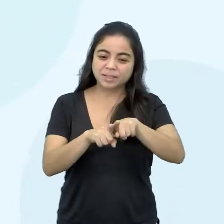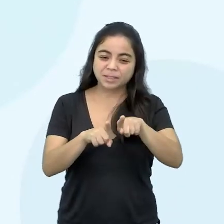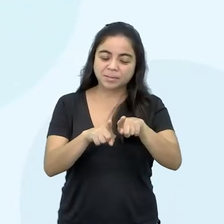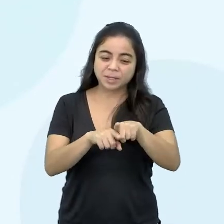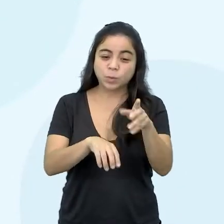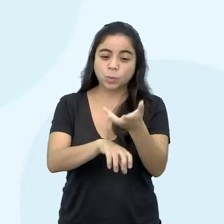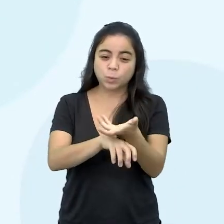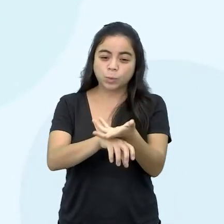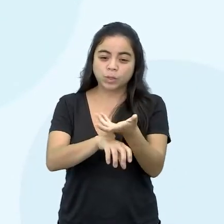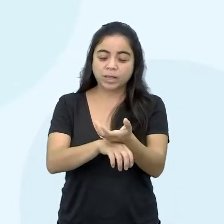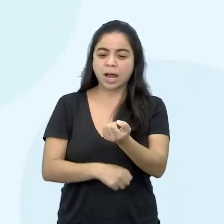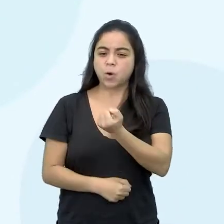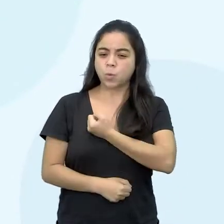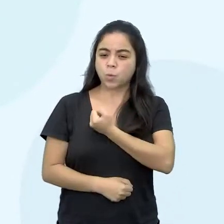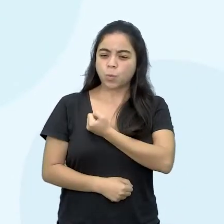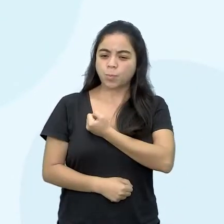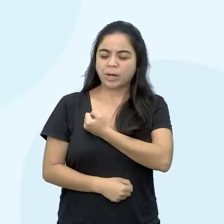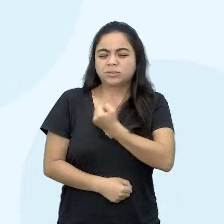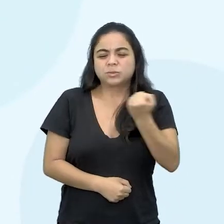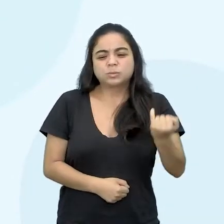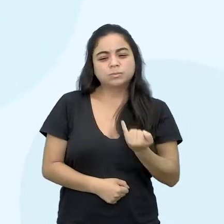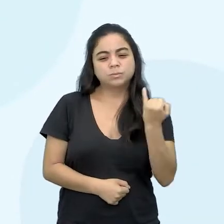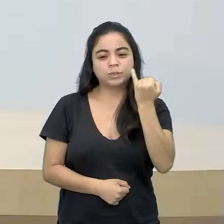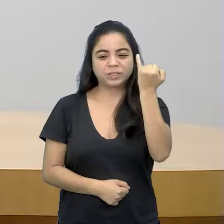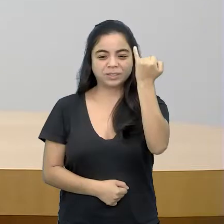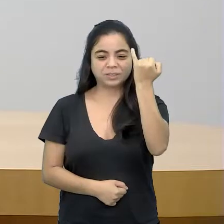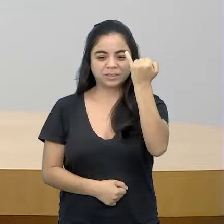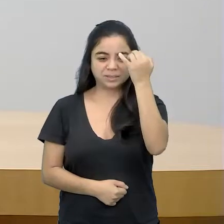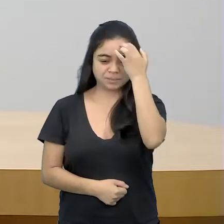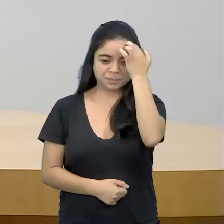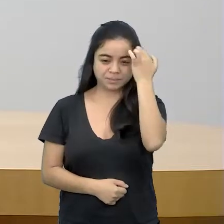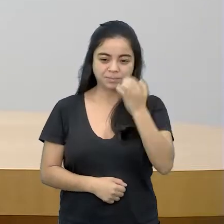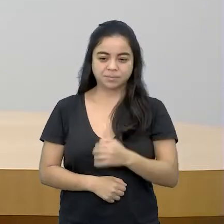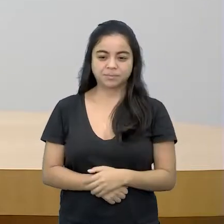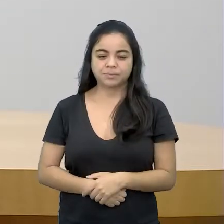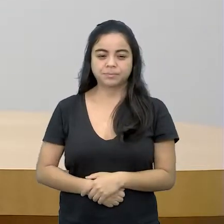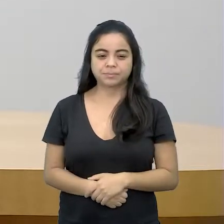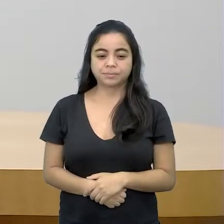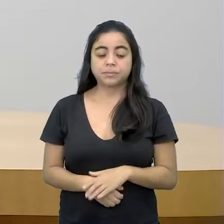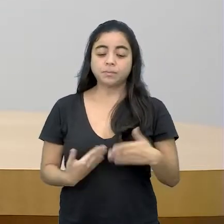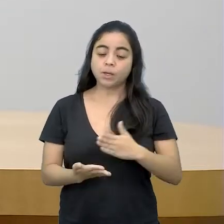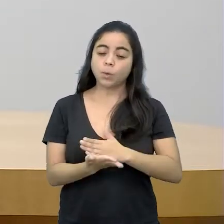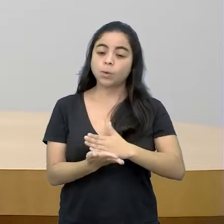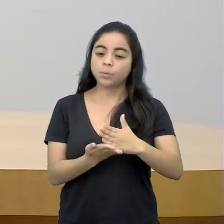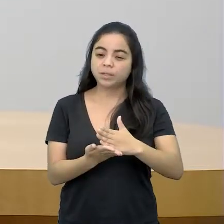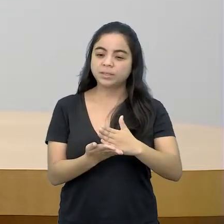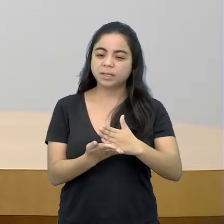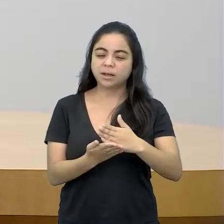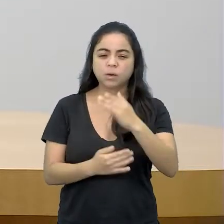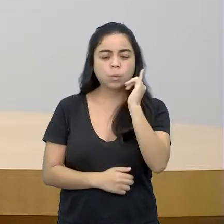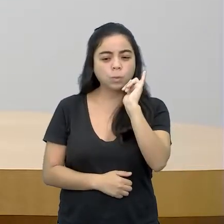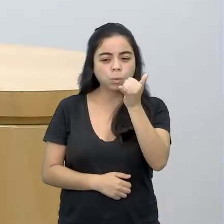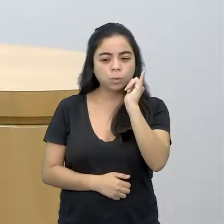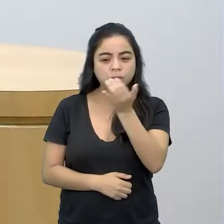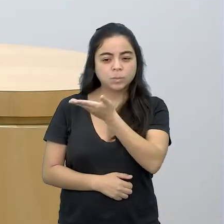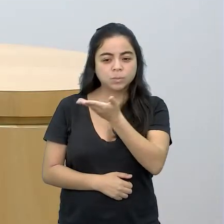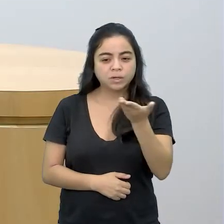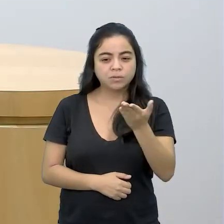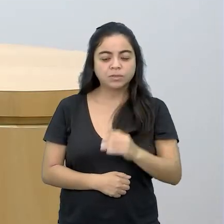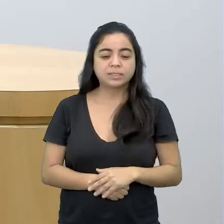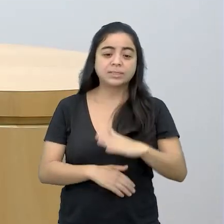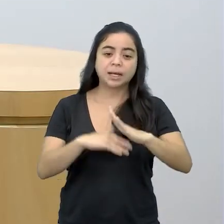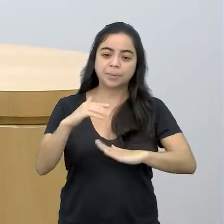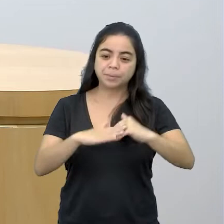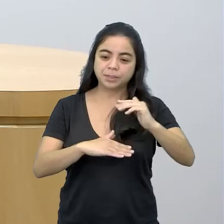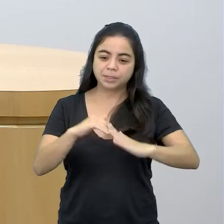curricular, números também importam. Vou começar contando para vocês, então, qual é a